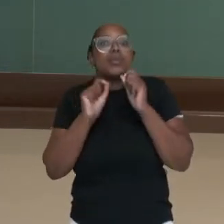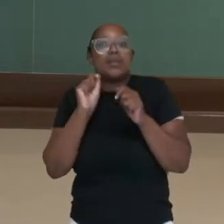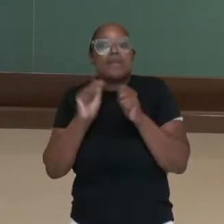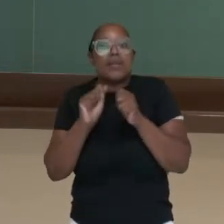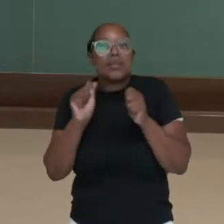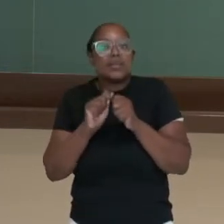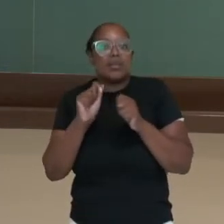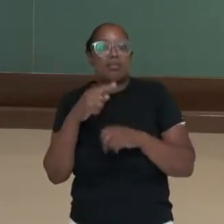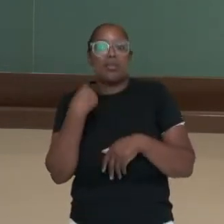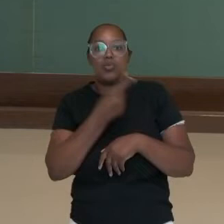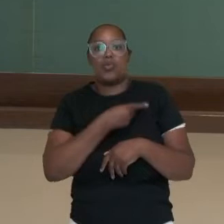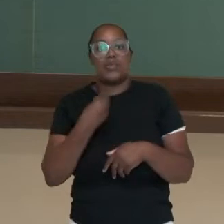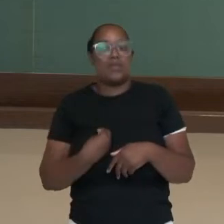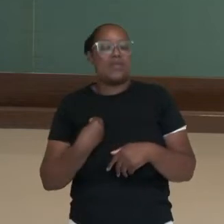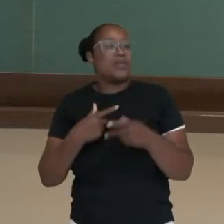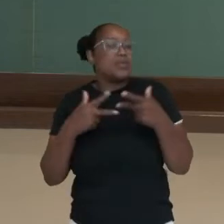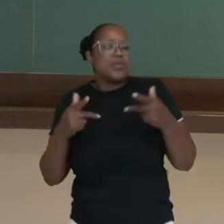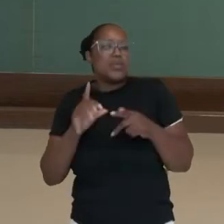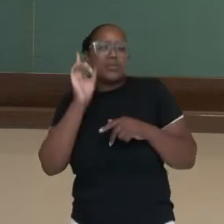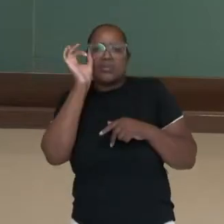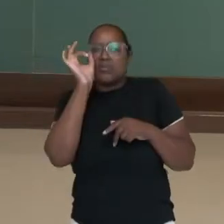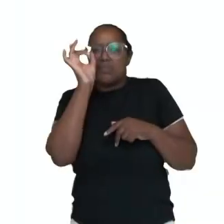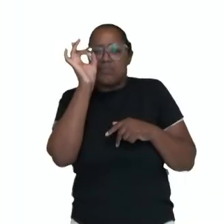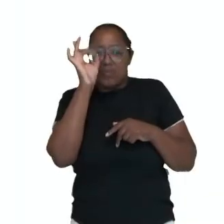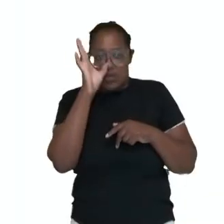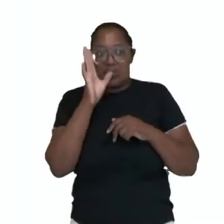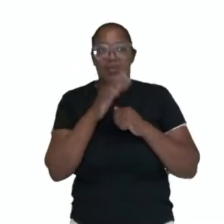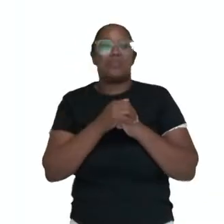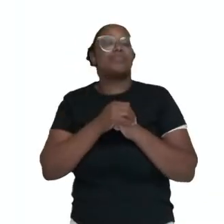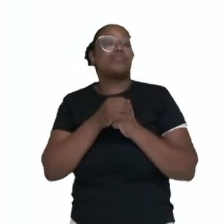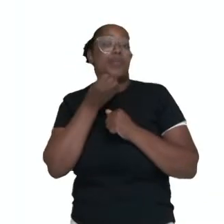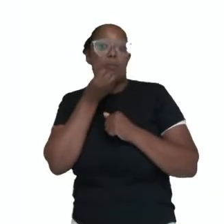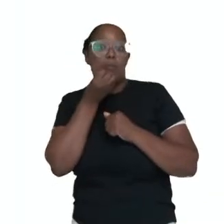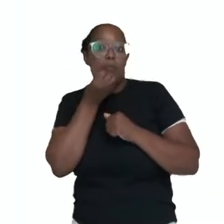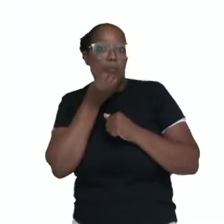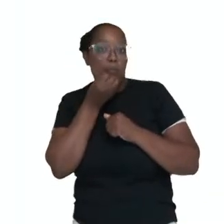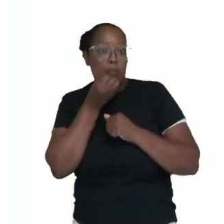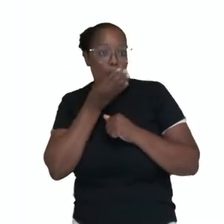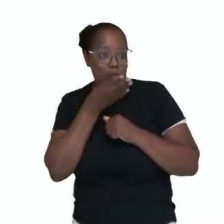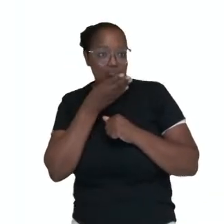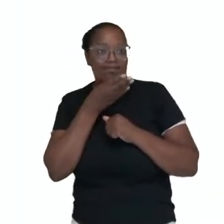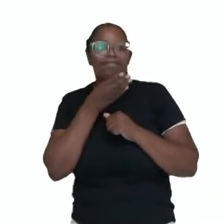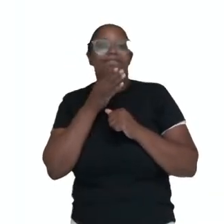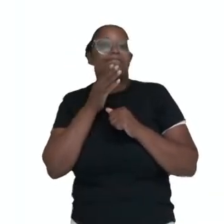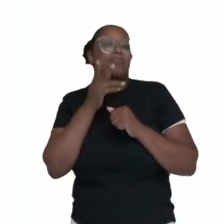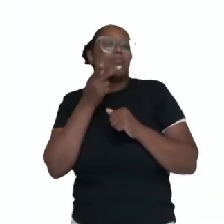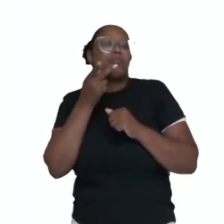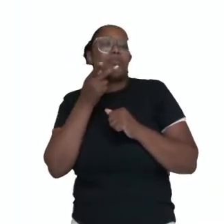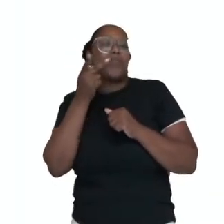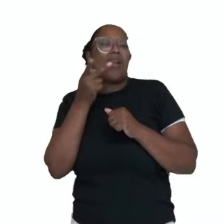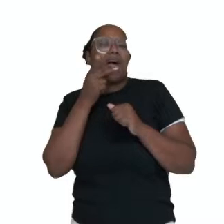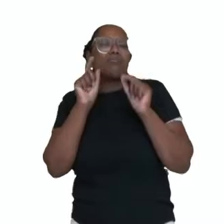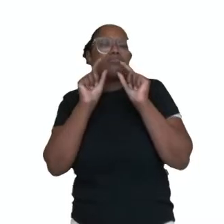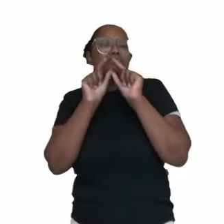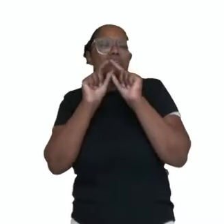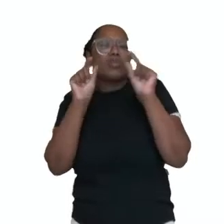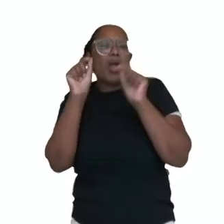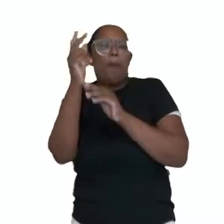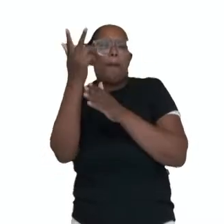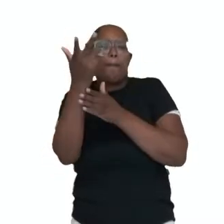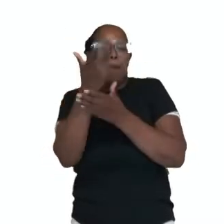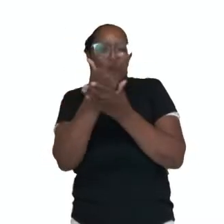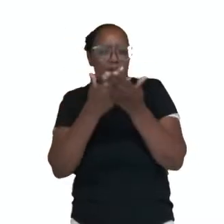Não são questões nada fáceis, né? Bom, vamos colocar um pedaço de um poema do Bertolt